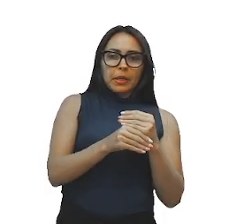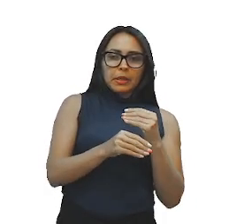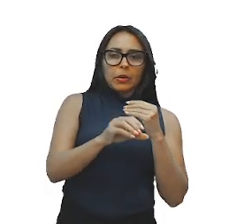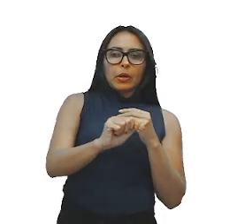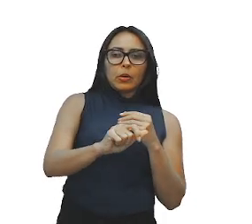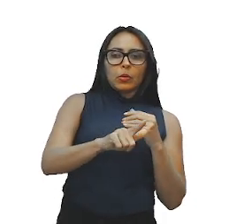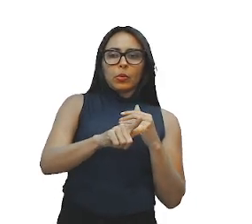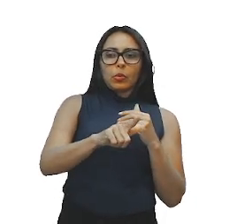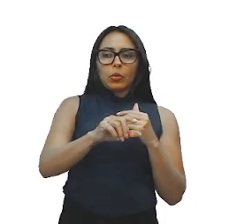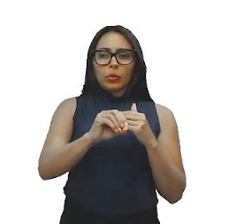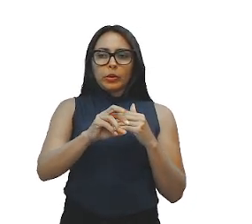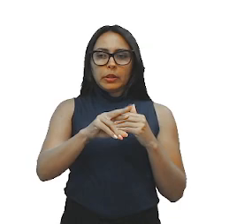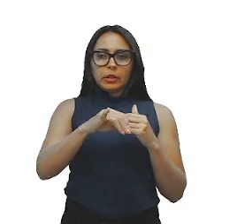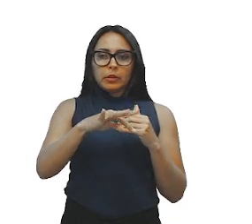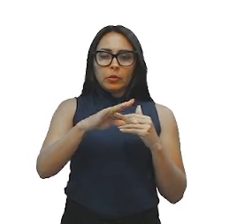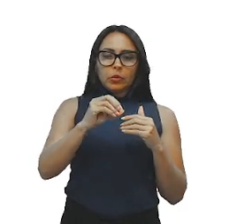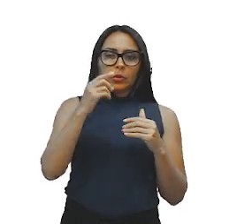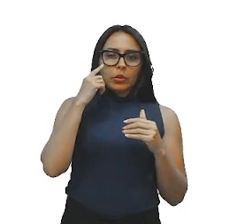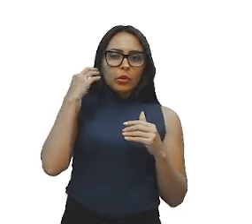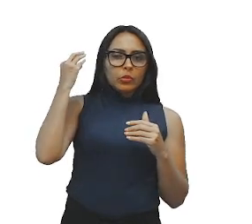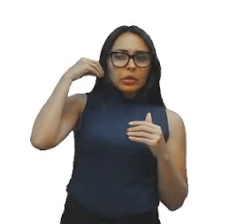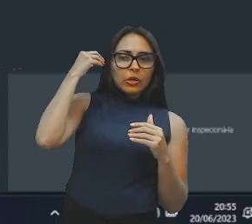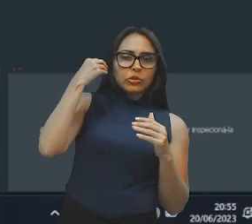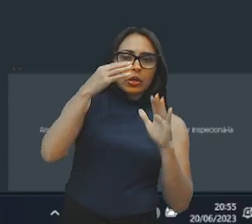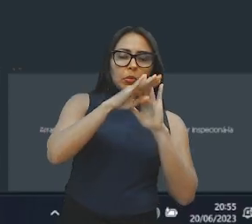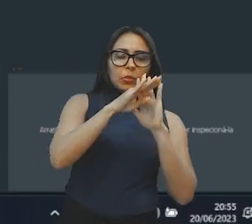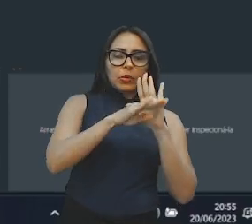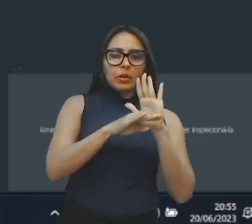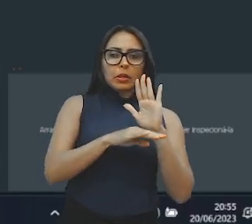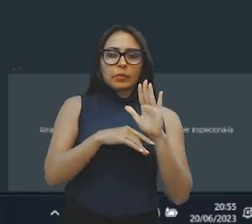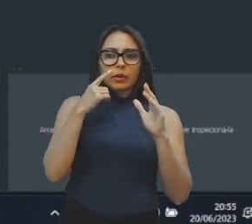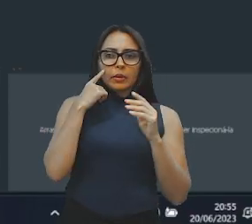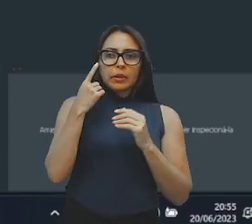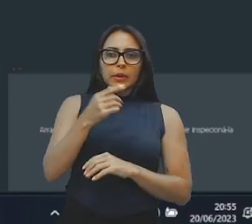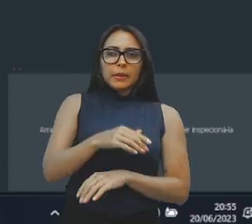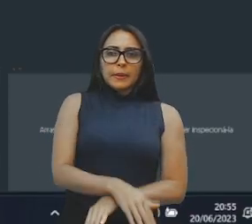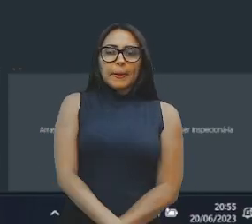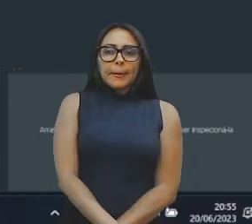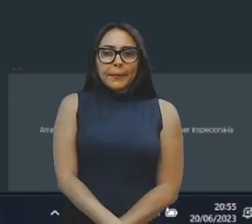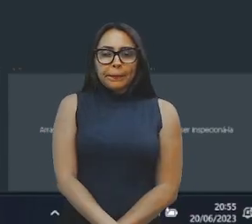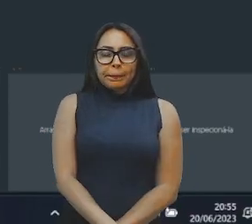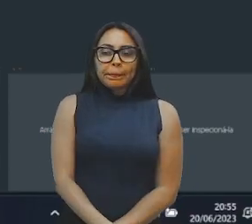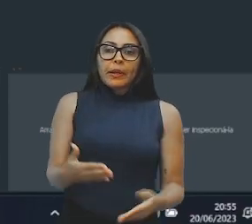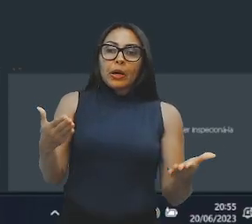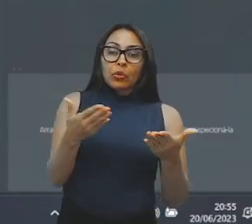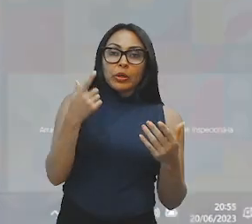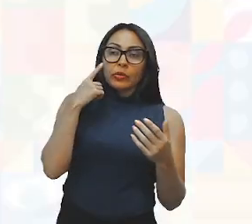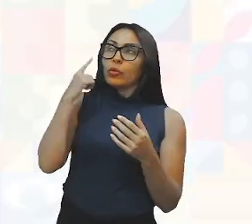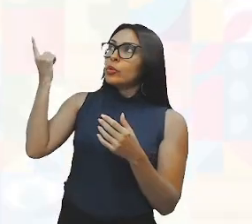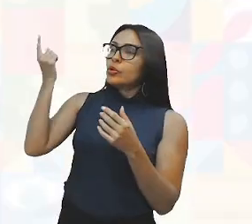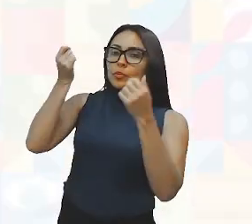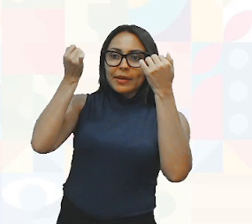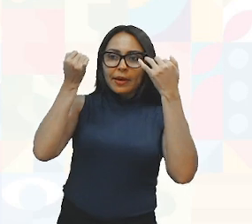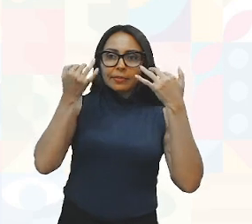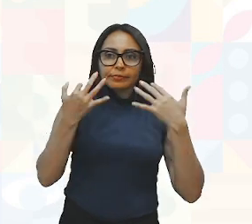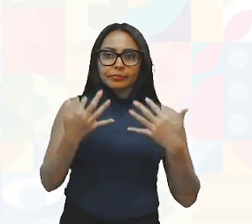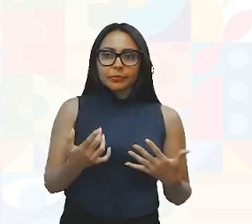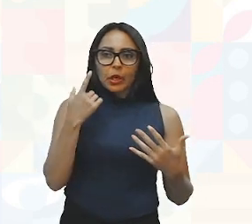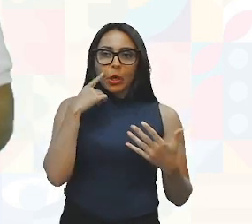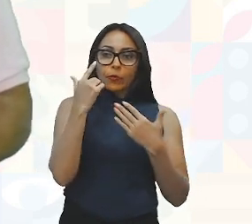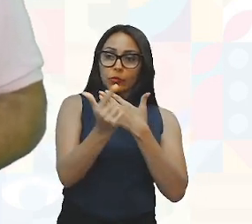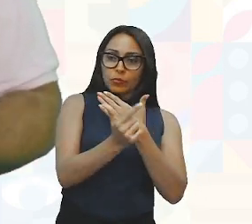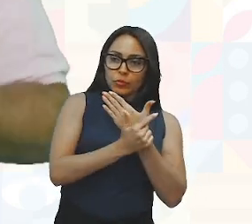testar o programa e refinar o algoritmo. Agora eu vou explicar o funcionamento